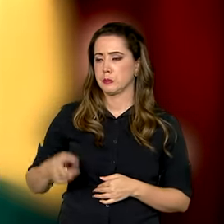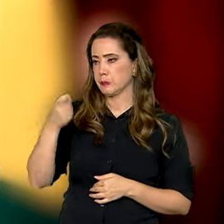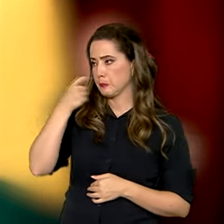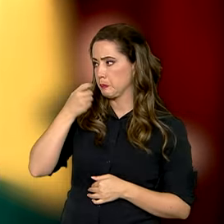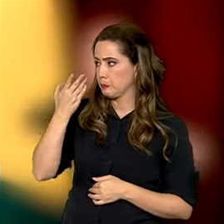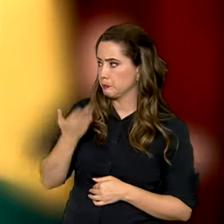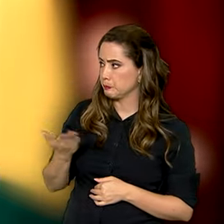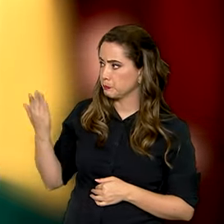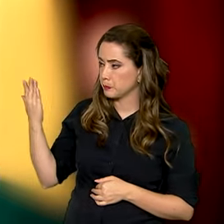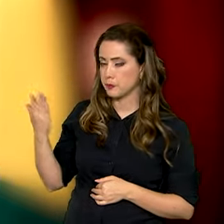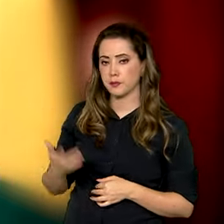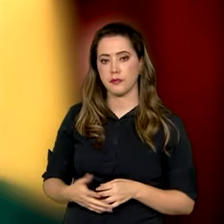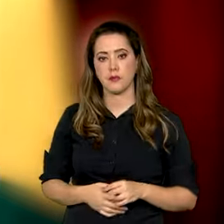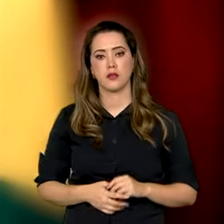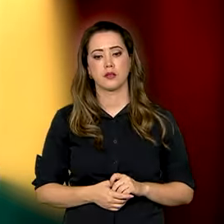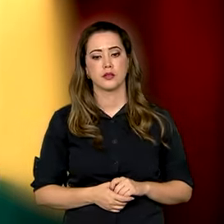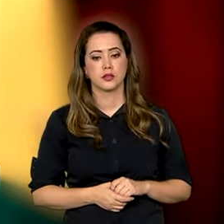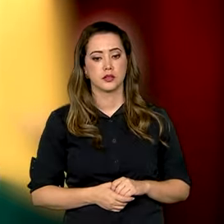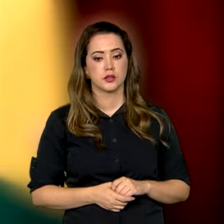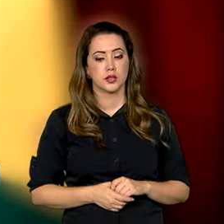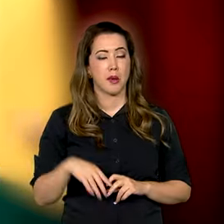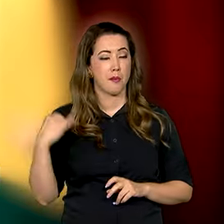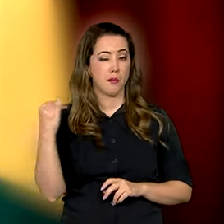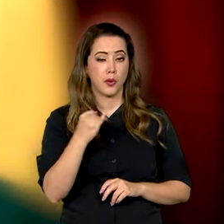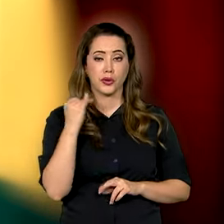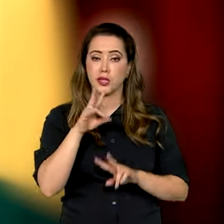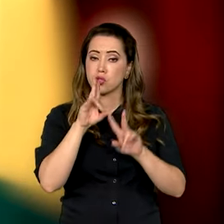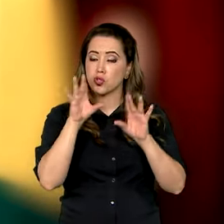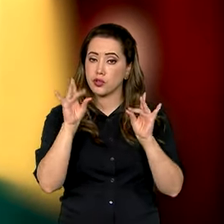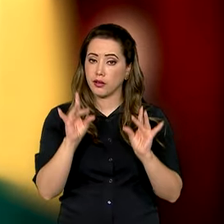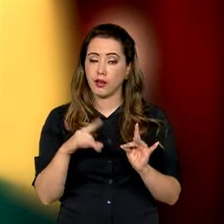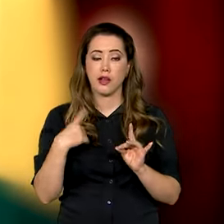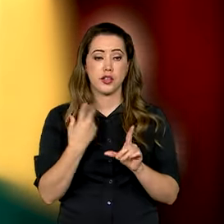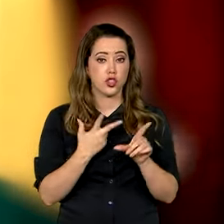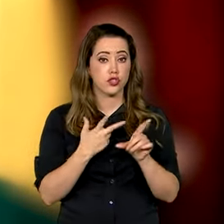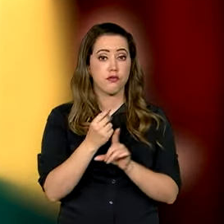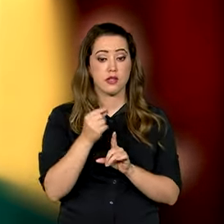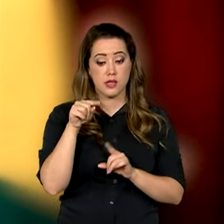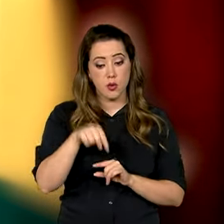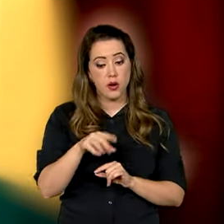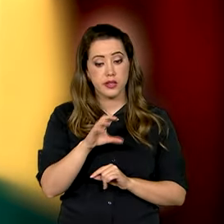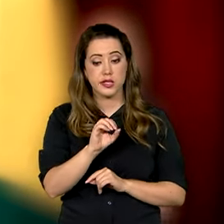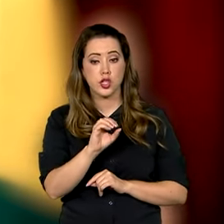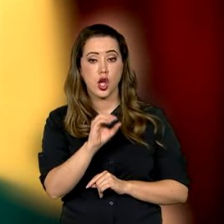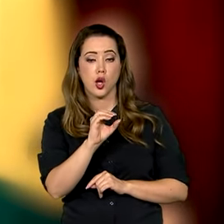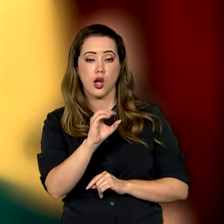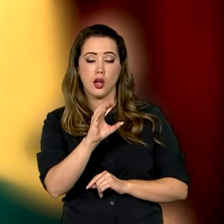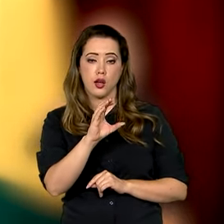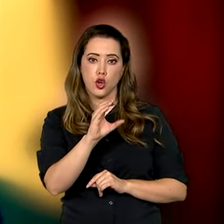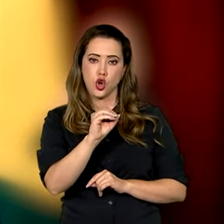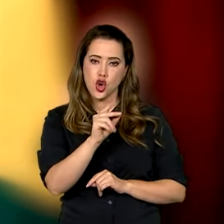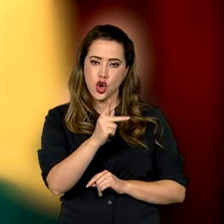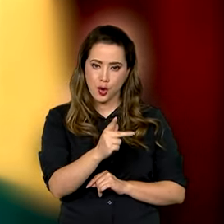Agrário e Agricultura Familiar. O grande ganho que nós tivemos vindo para a COP é o debate